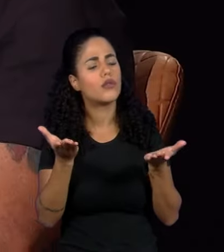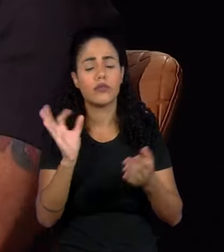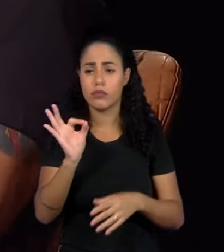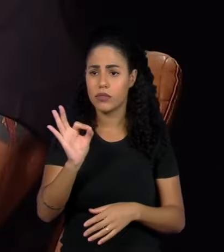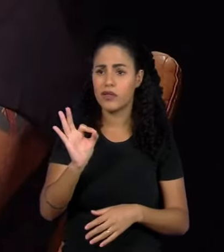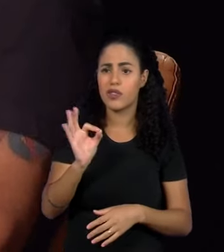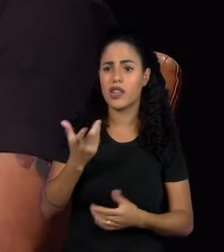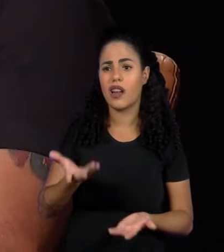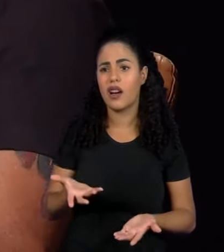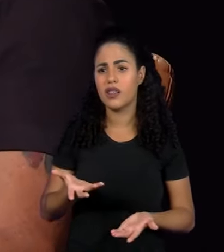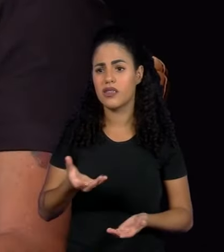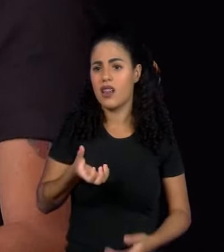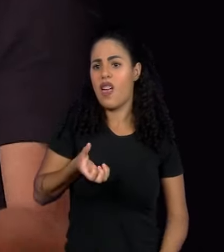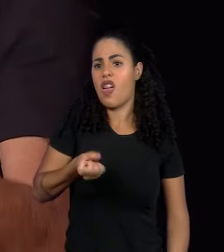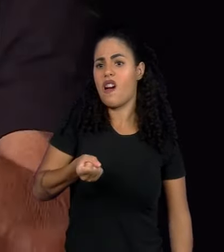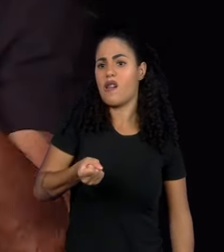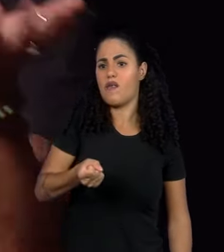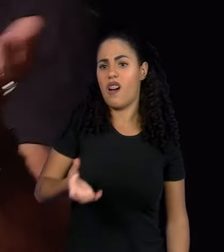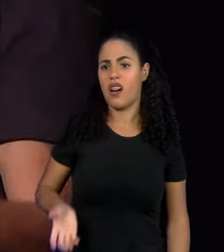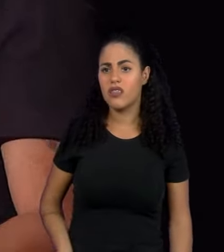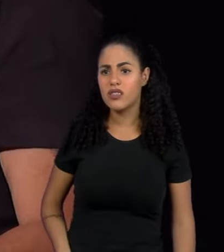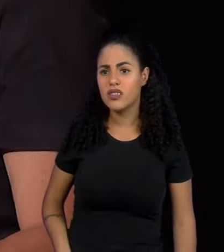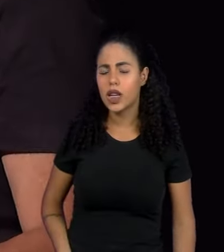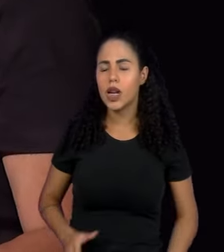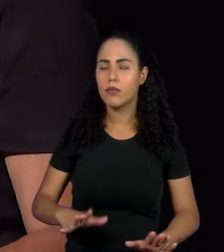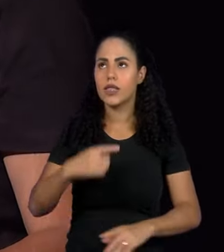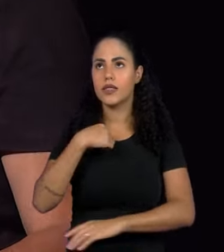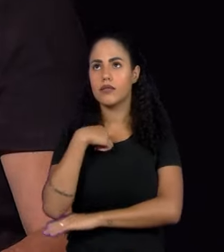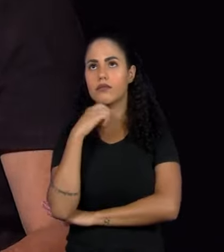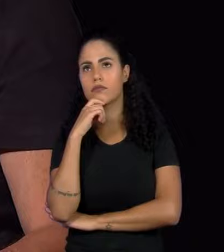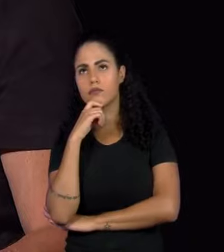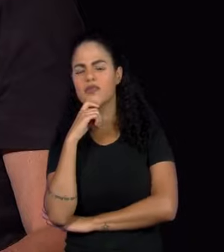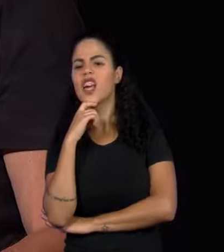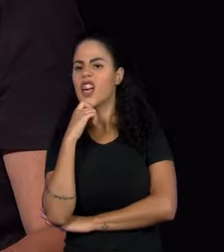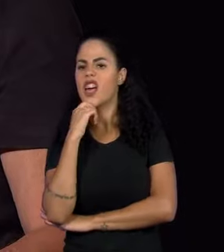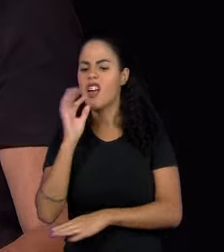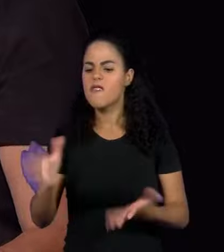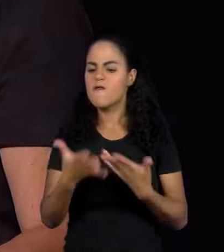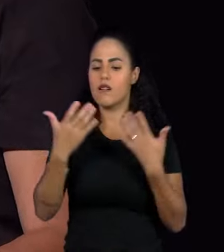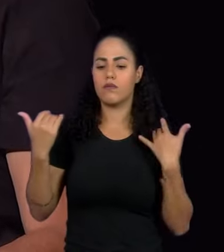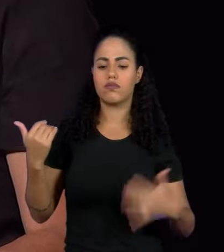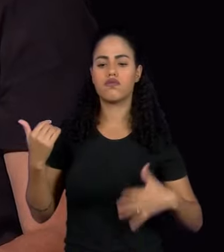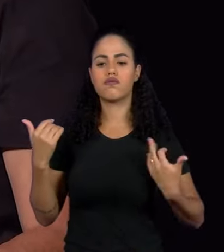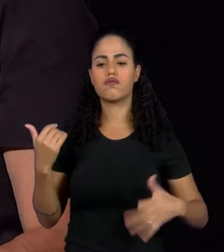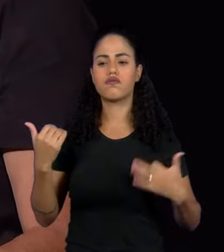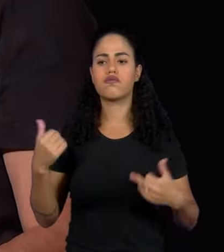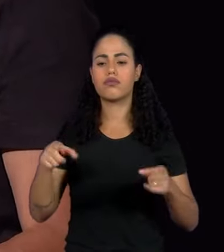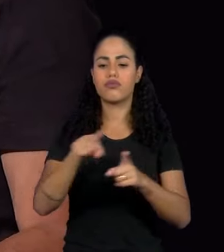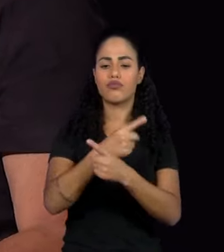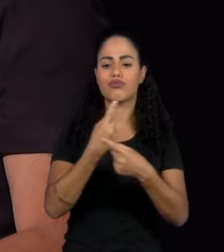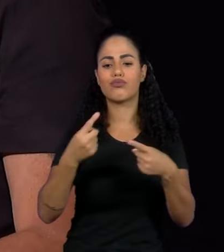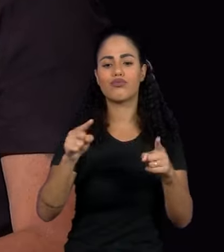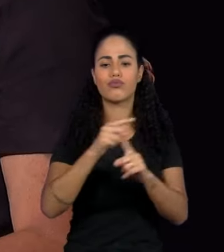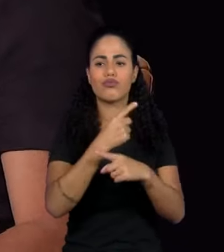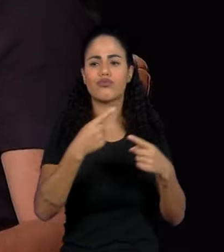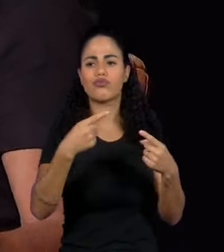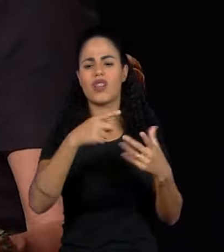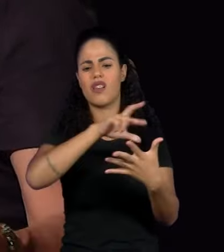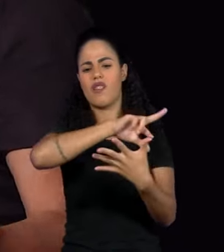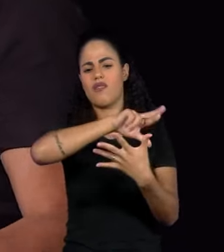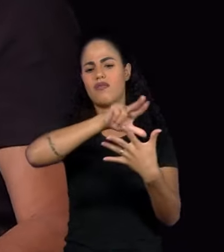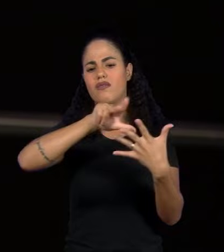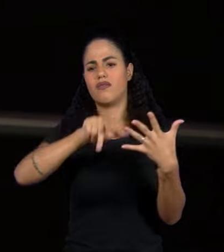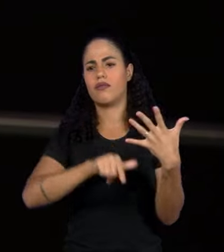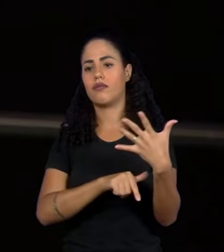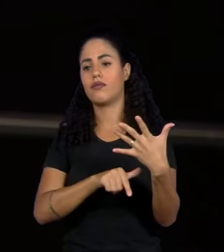covardia, mas que também, quer saber, precisamos tocar isso. As outras músicas as outras centenas de músicas que nós temos falam por